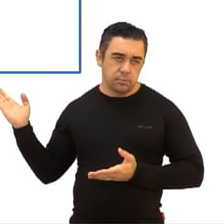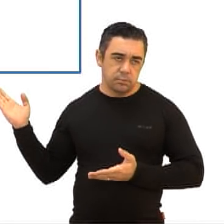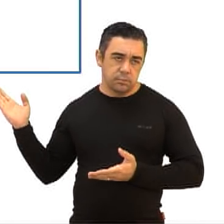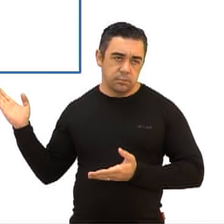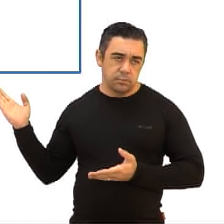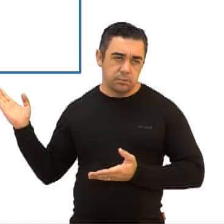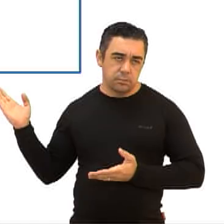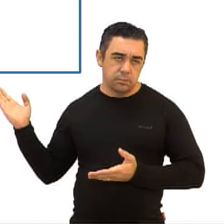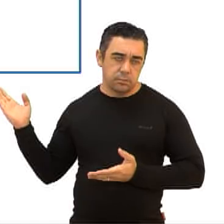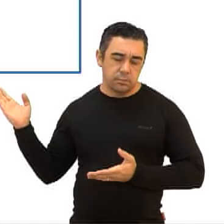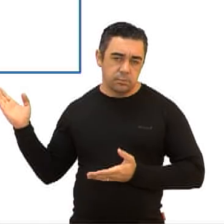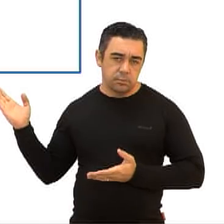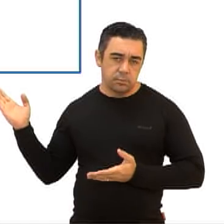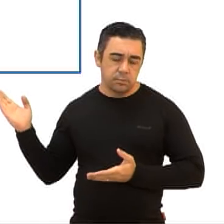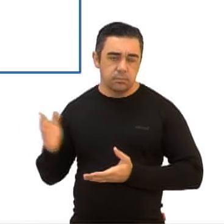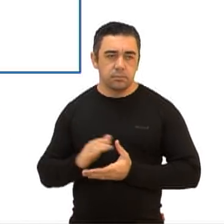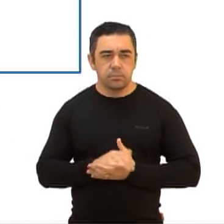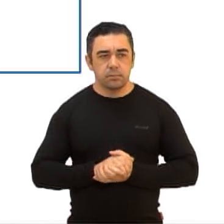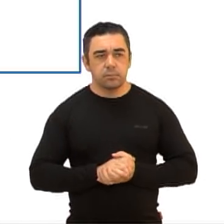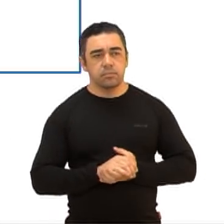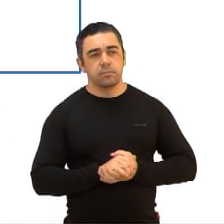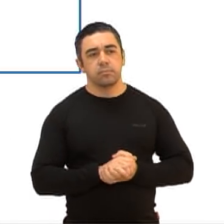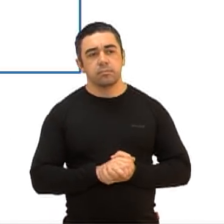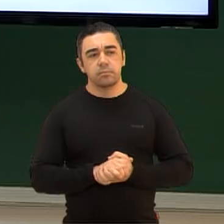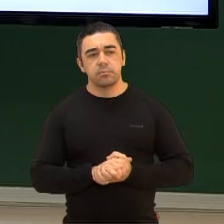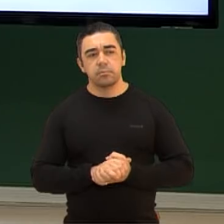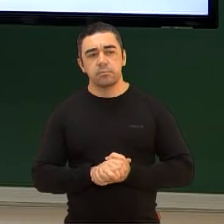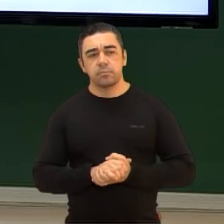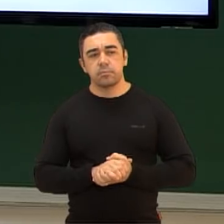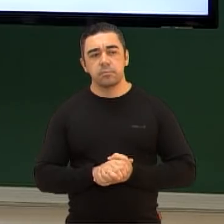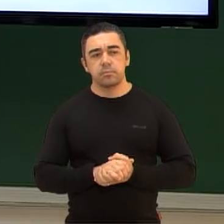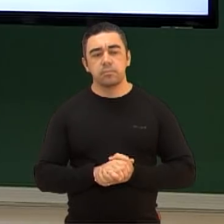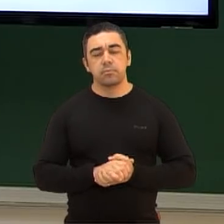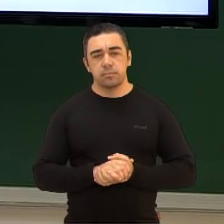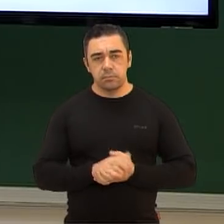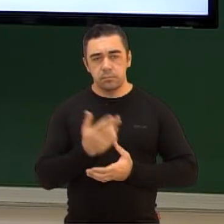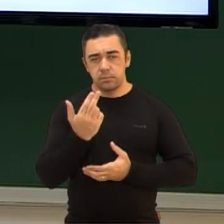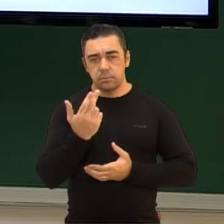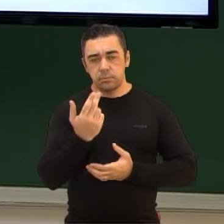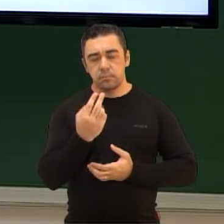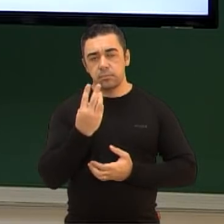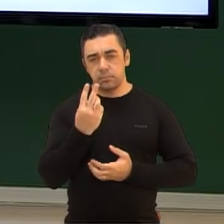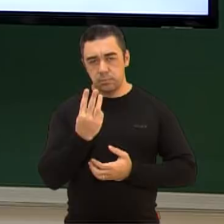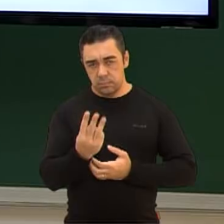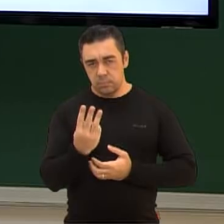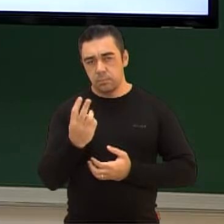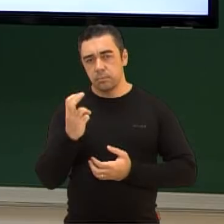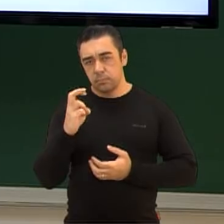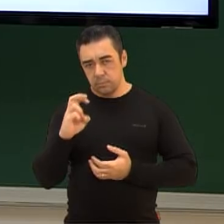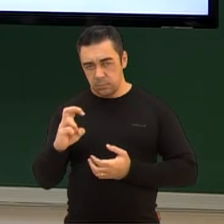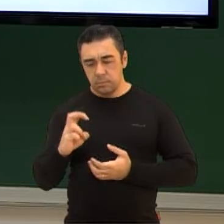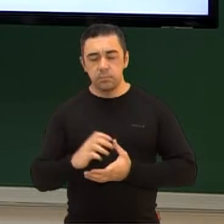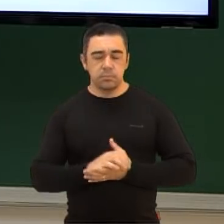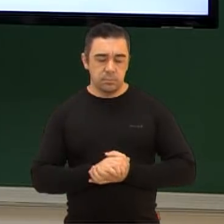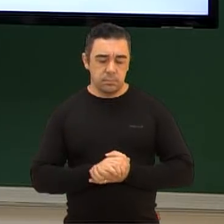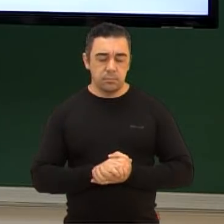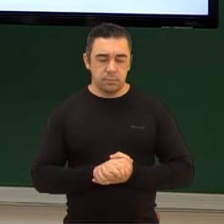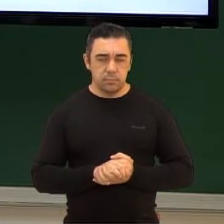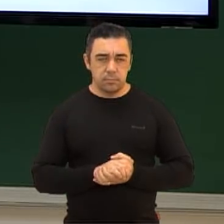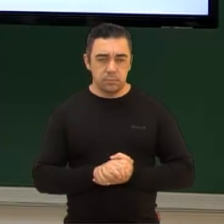aqui, vamos poder dividir lá, vai nos resultar em 35. X igual